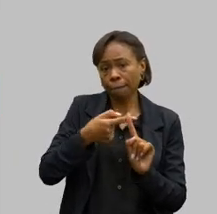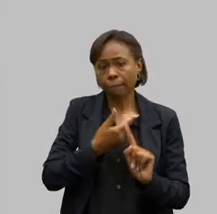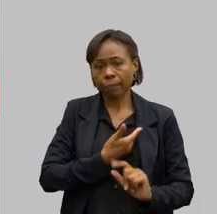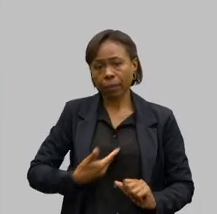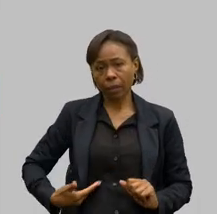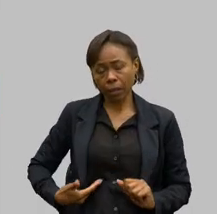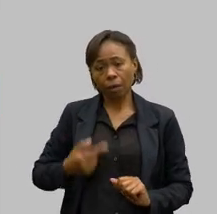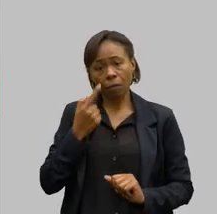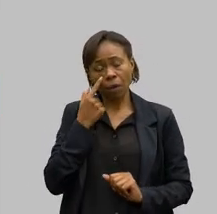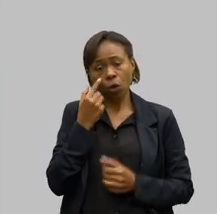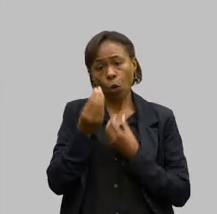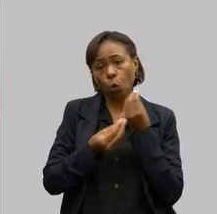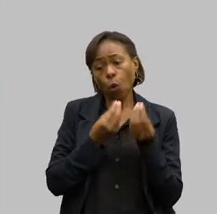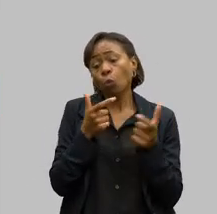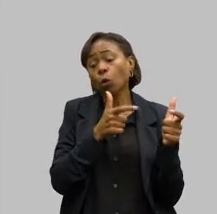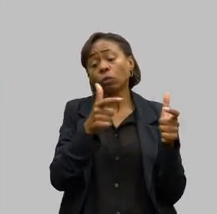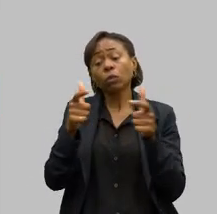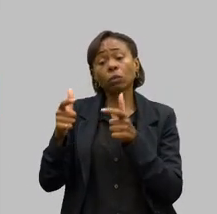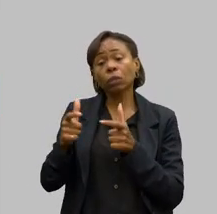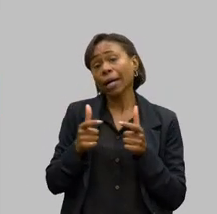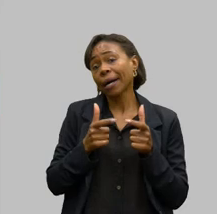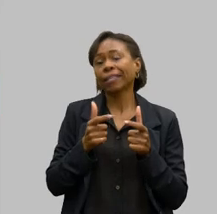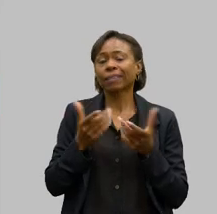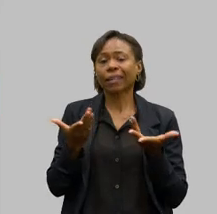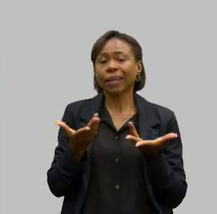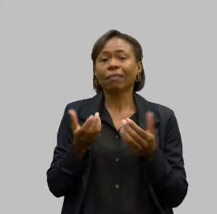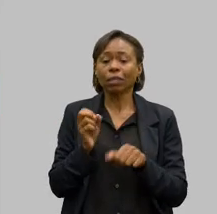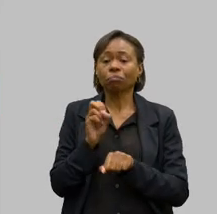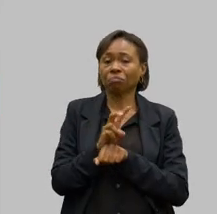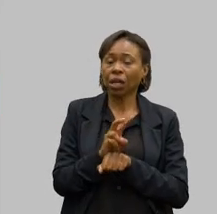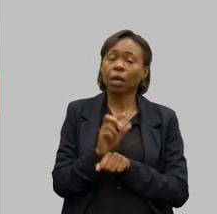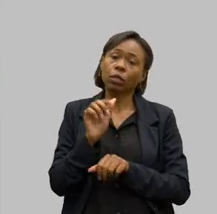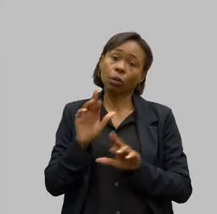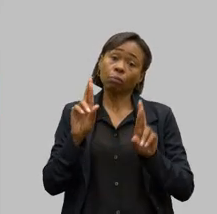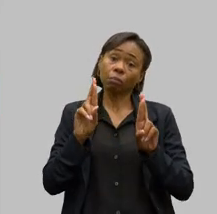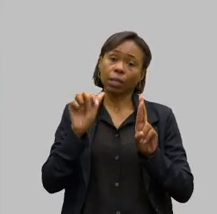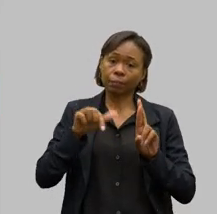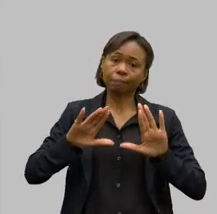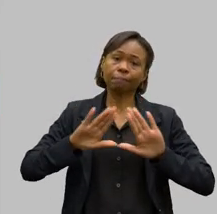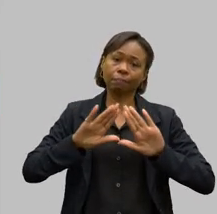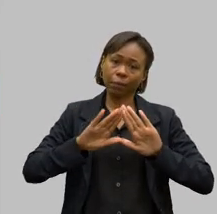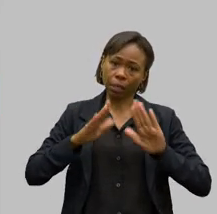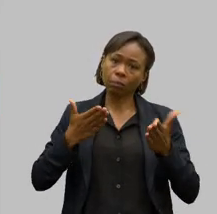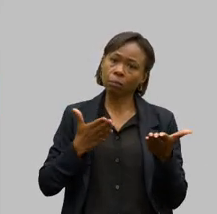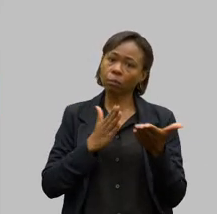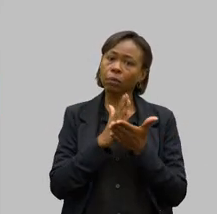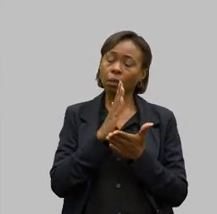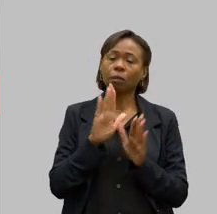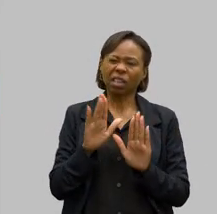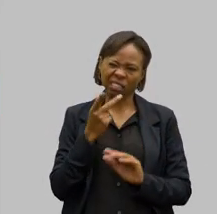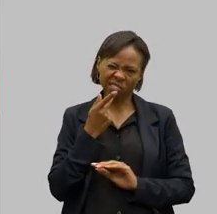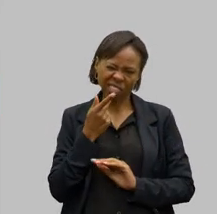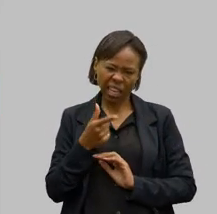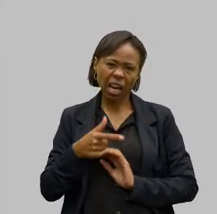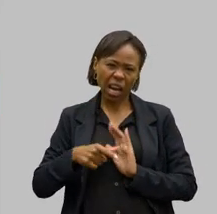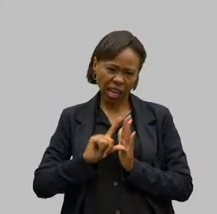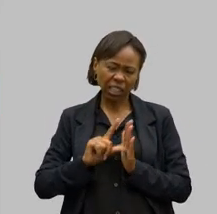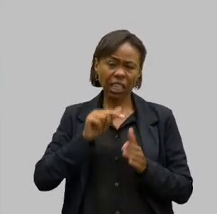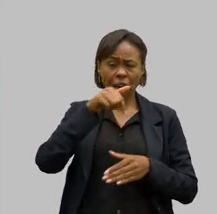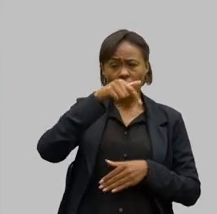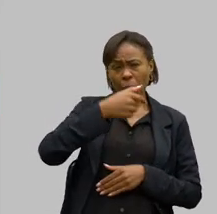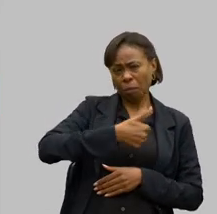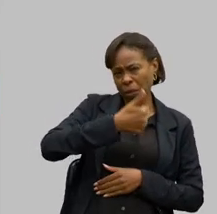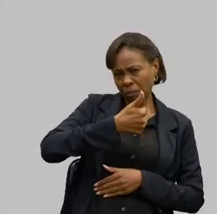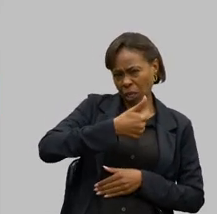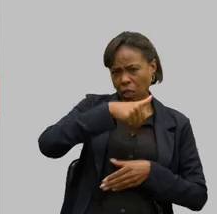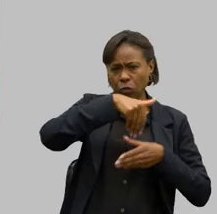como implementá-lo. Espero que essa casa possa aprová-lo. Como falei aqui, está ainda em primeiro turno, nem passou